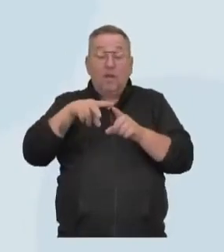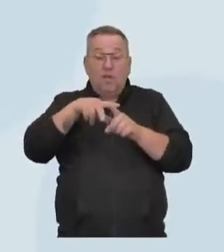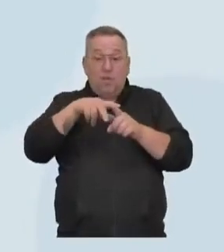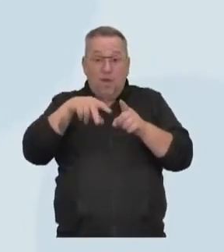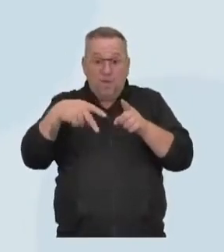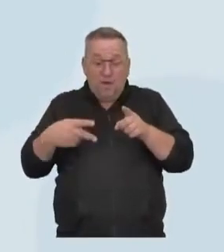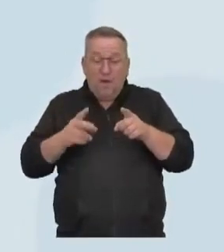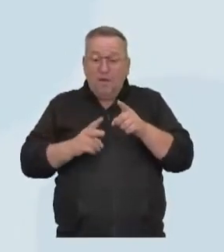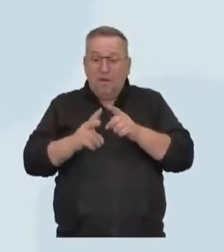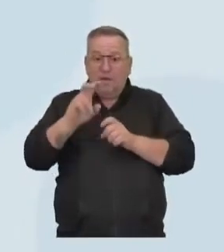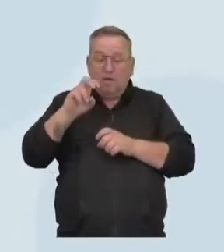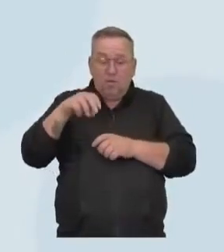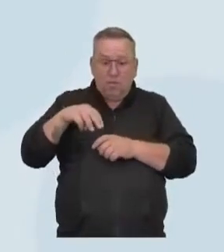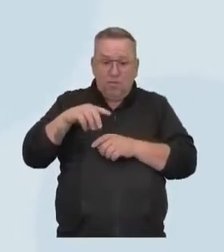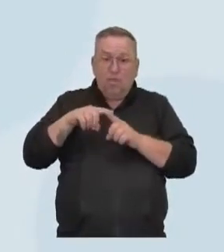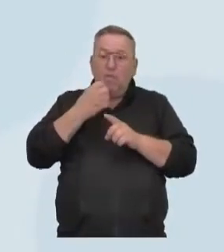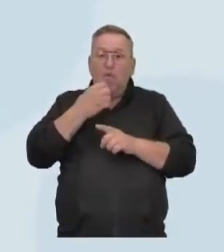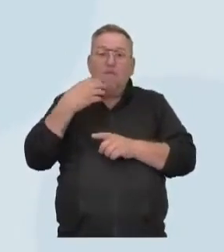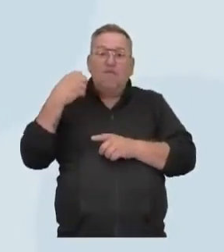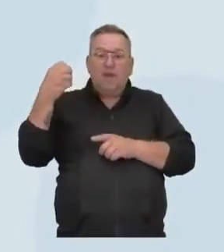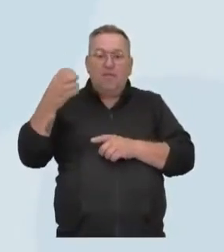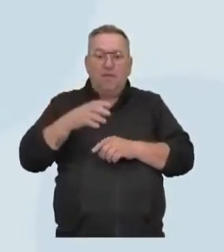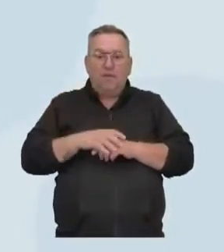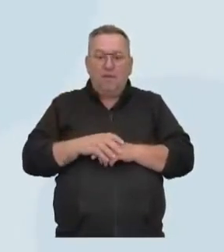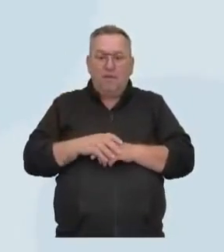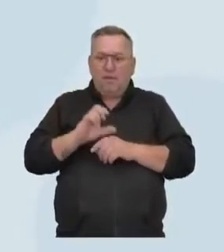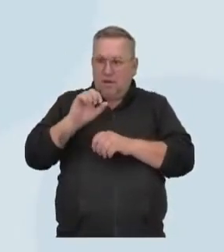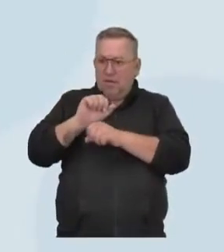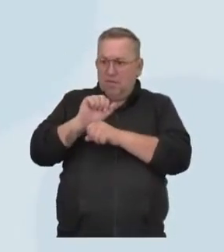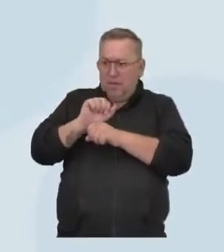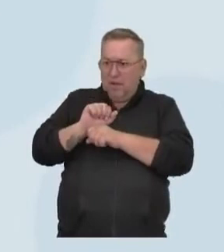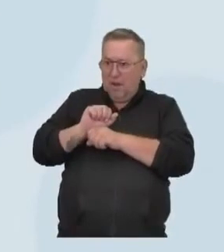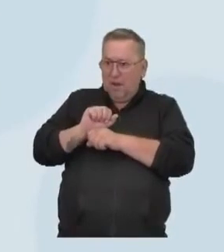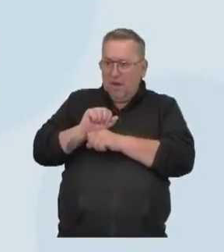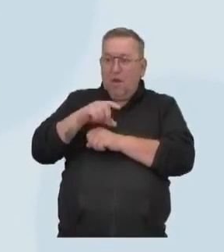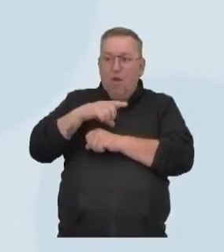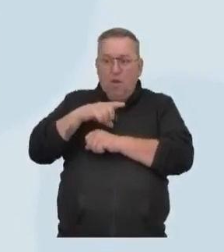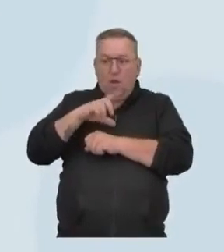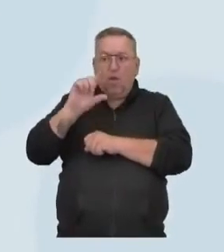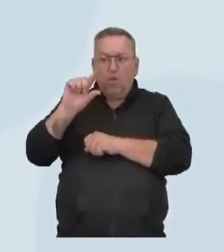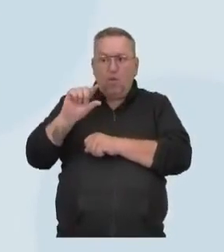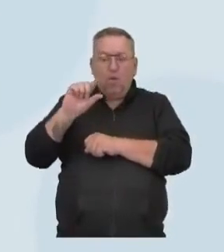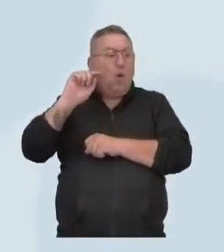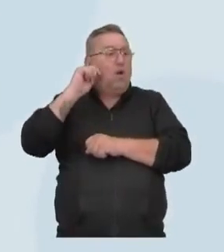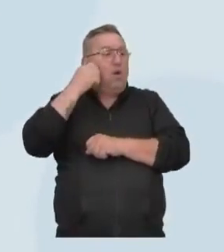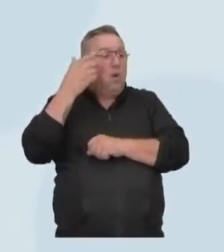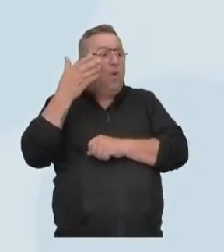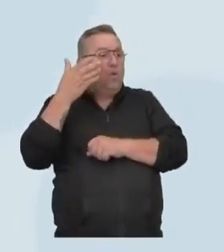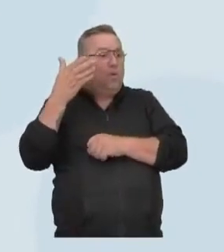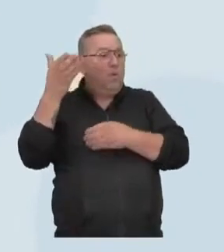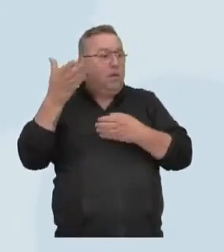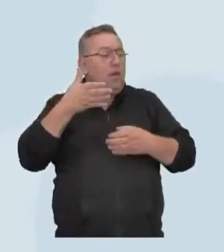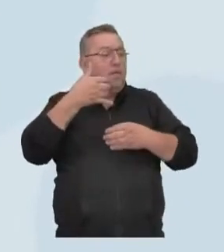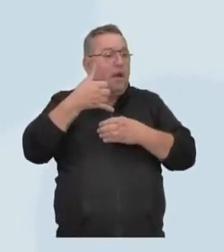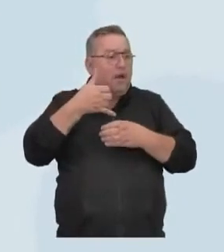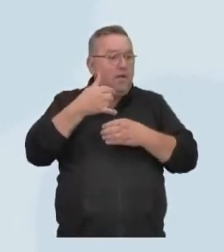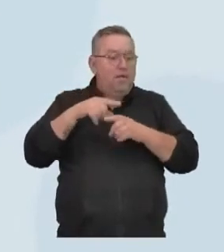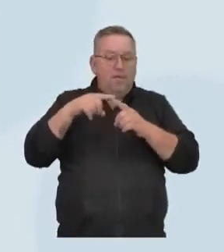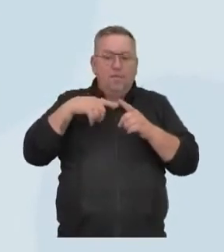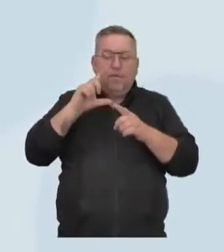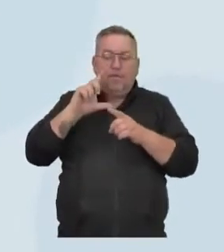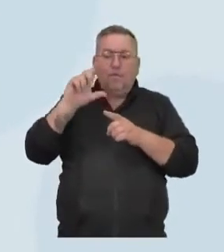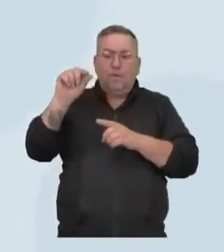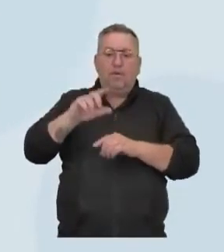sempre pronto. Boa viagem. Se quer esperar, olhe, que é um instantinho. Ô crioulo. Mas o embussalado já tocava a trote